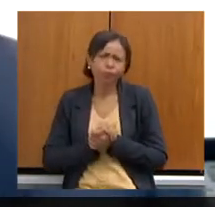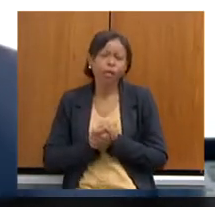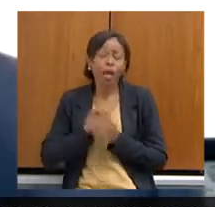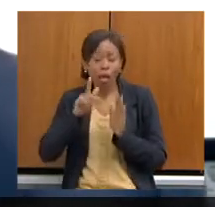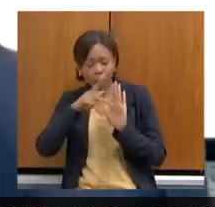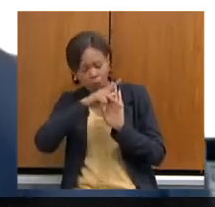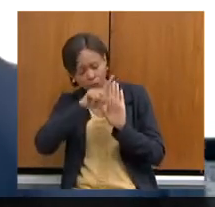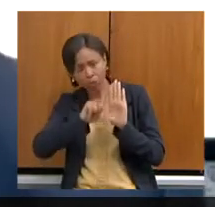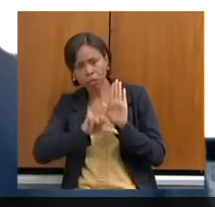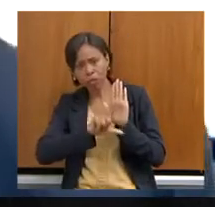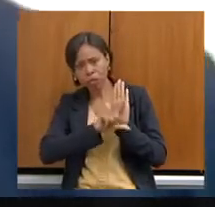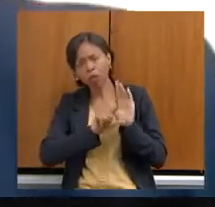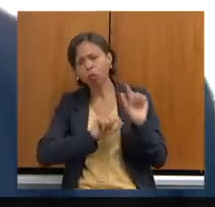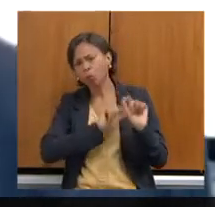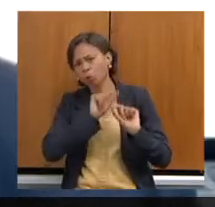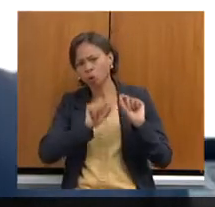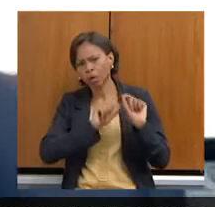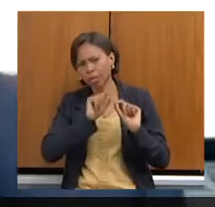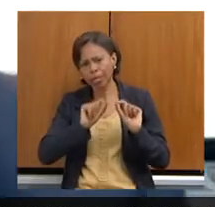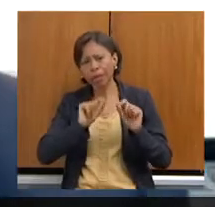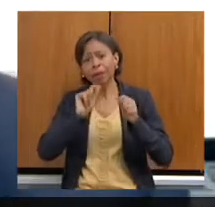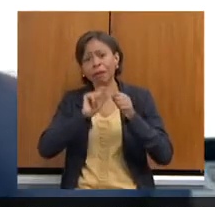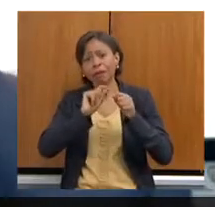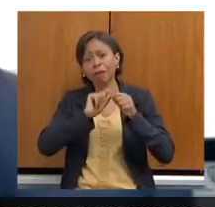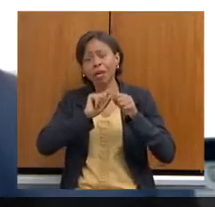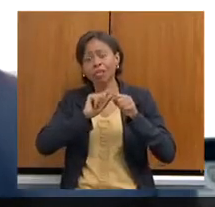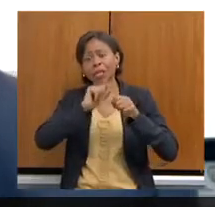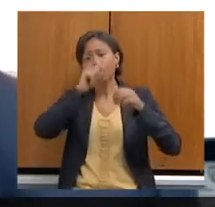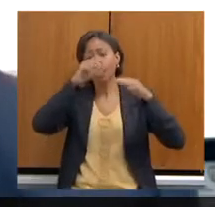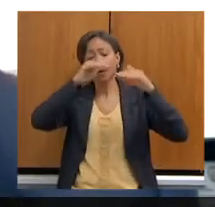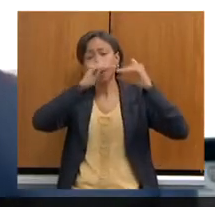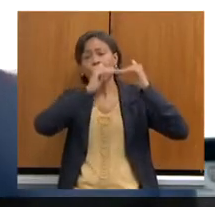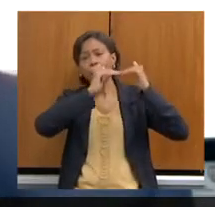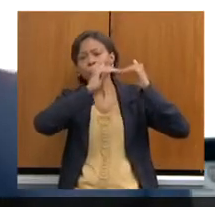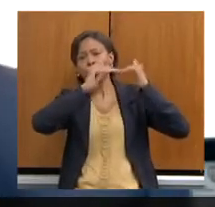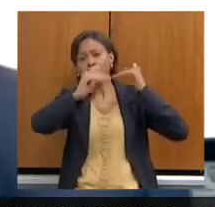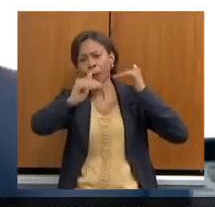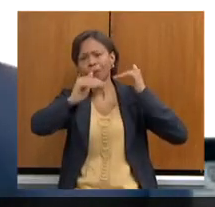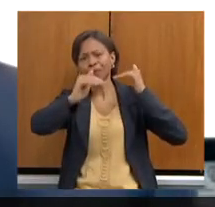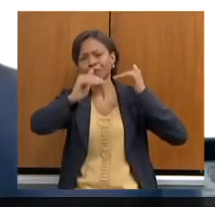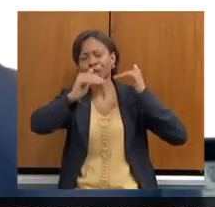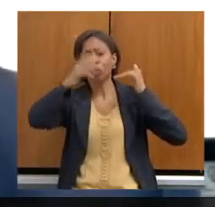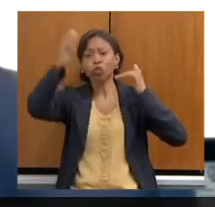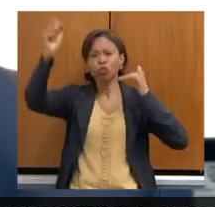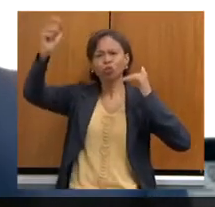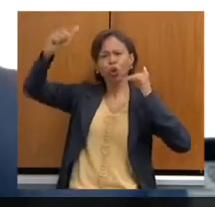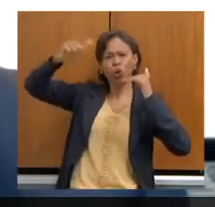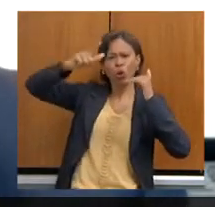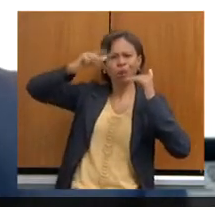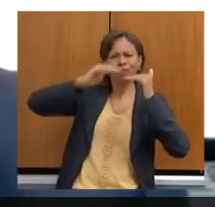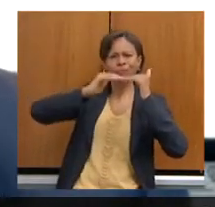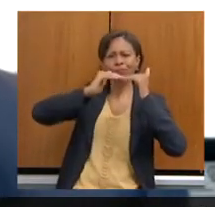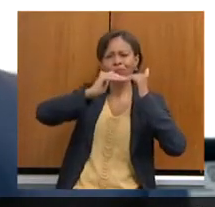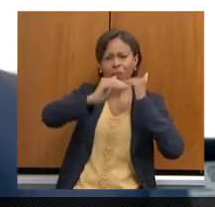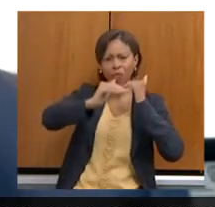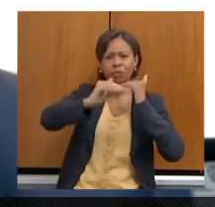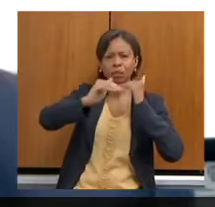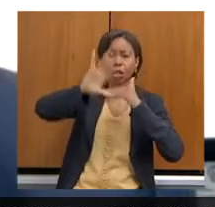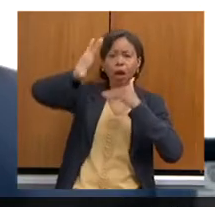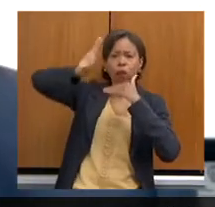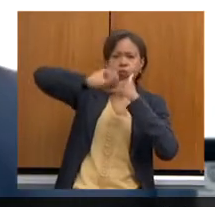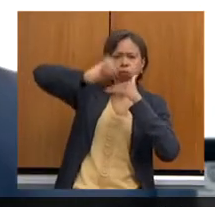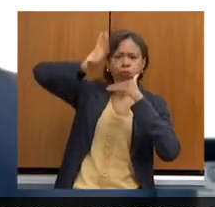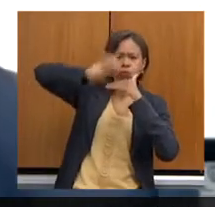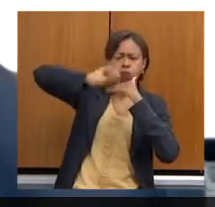trata da possibilidade de instalar placa solar para produção de energia fotovoltaica para o abastecimento para para alimentação de